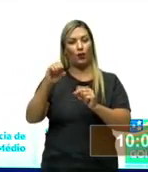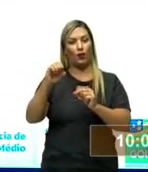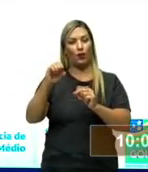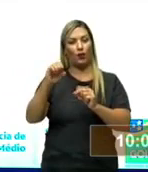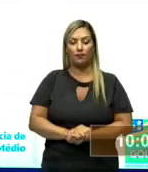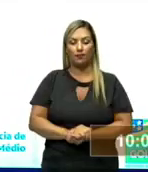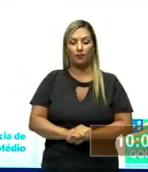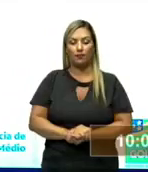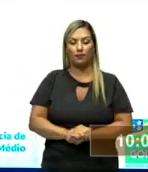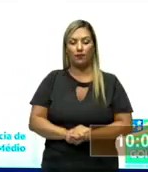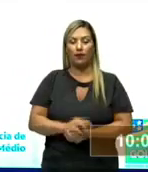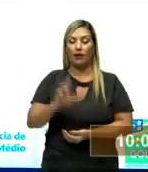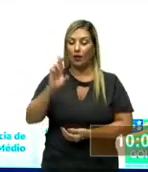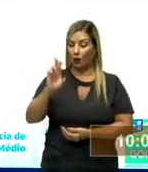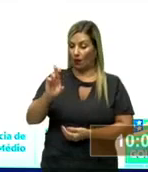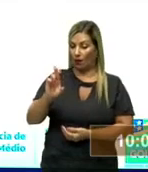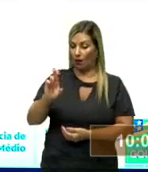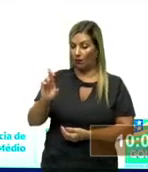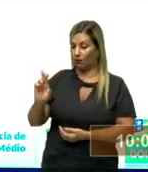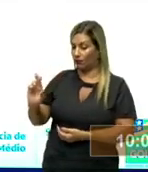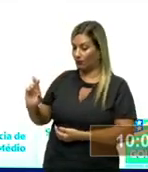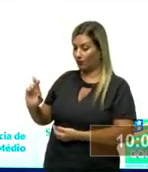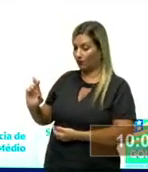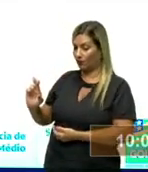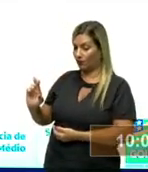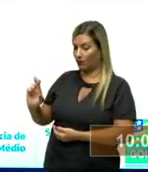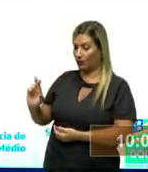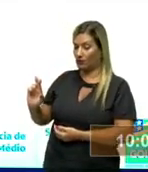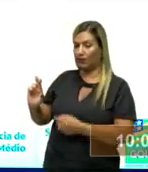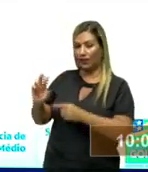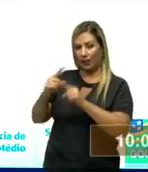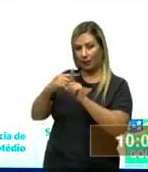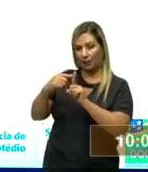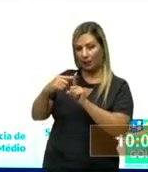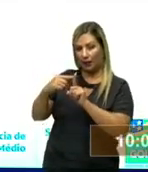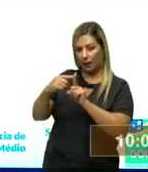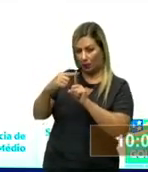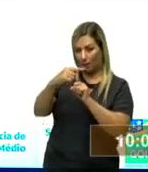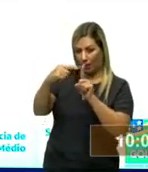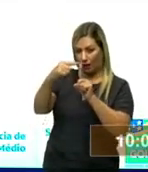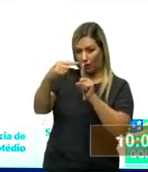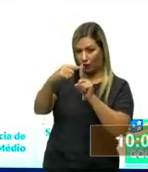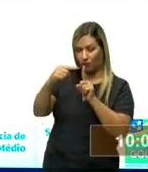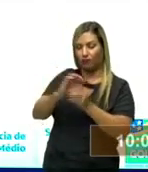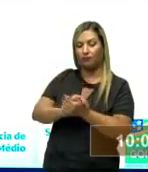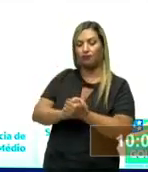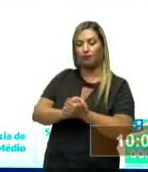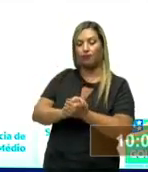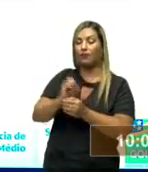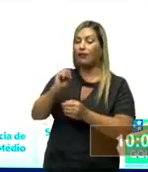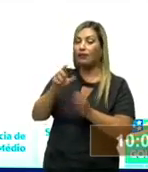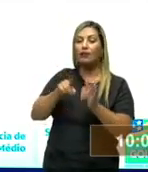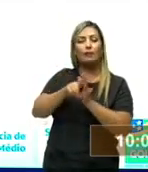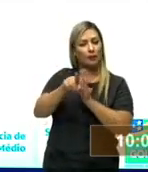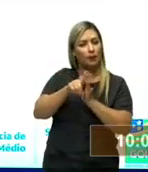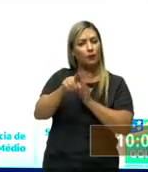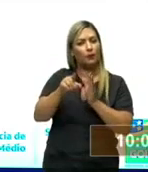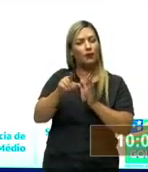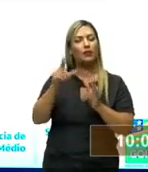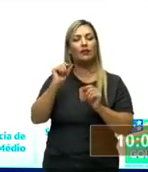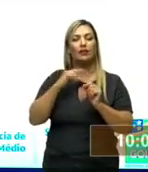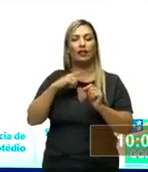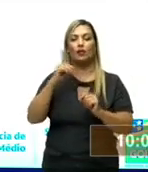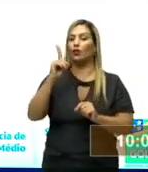esse cara que é o raio do Círculo tá bem no meio Zinho então por exemplo se o exercício nessa